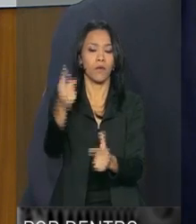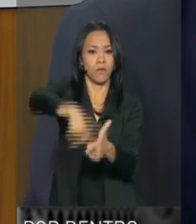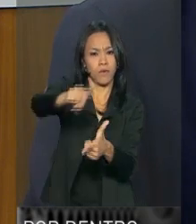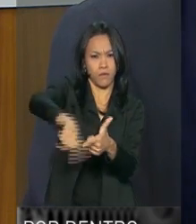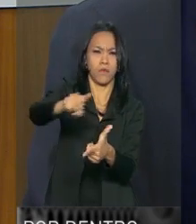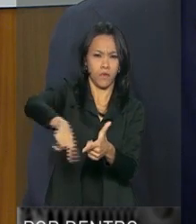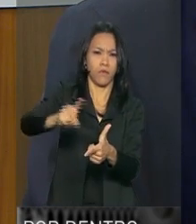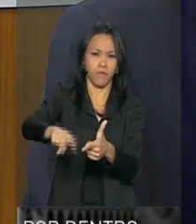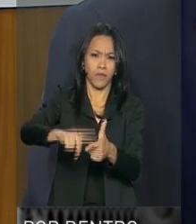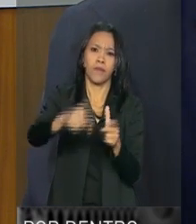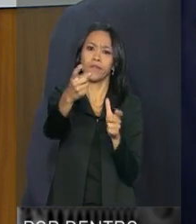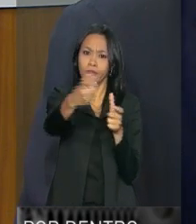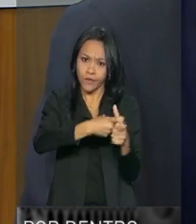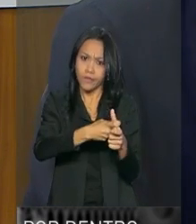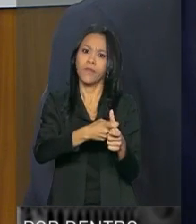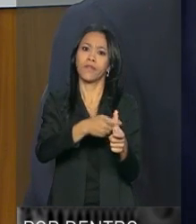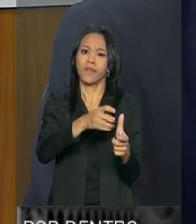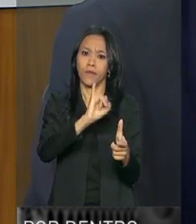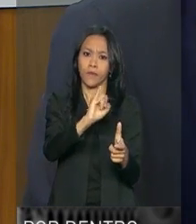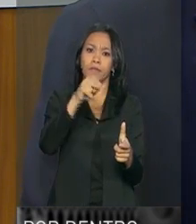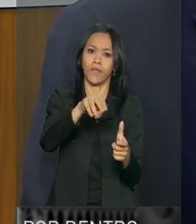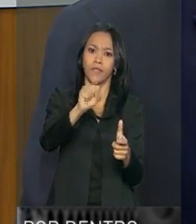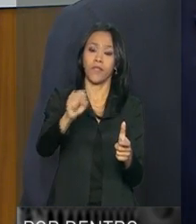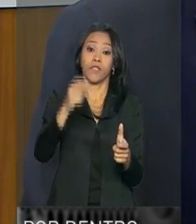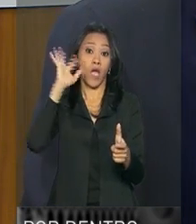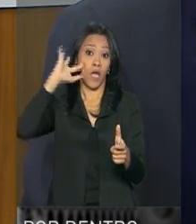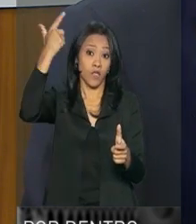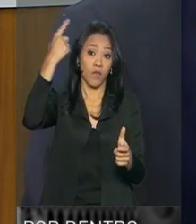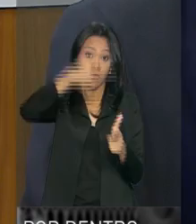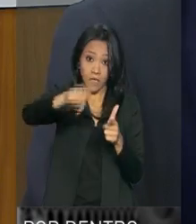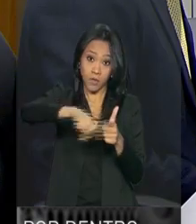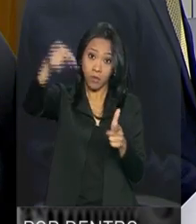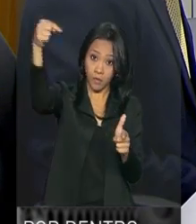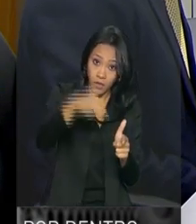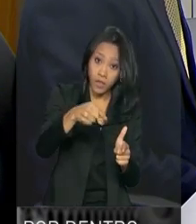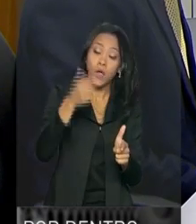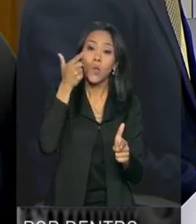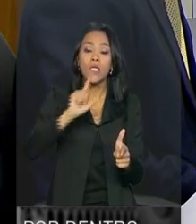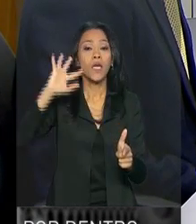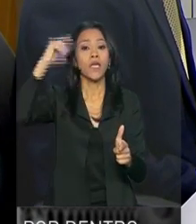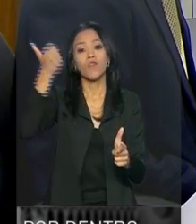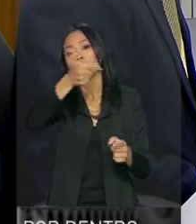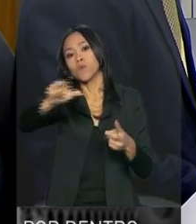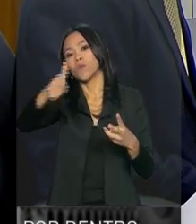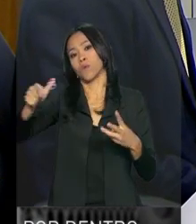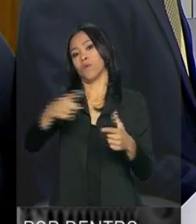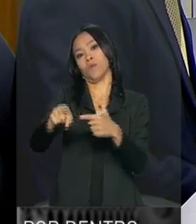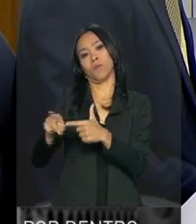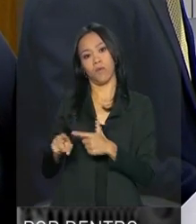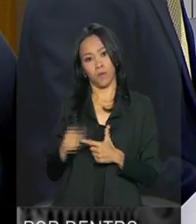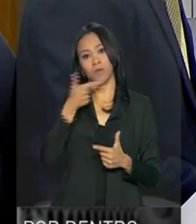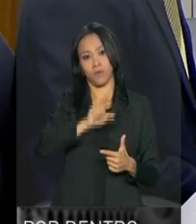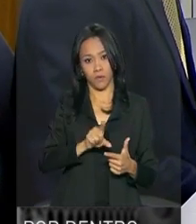do déficit da previdência enfrentando esse problema nós vamos resolver os problemas é das contas públicas do país e como eu disse